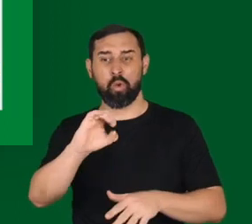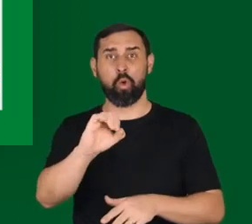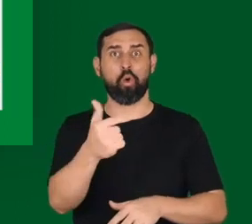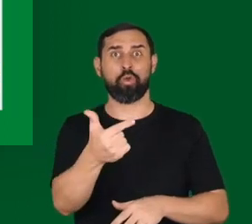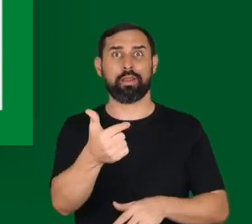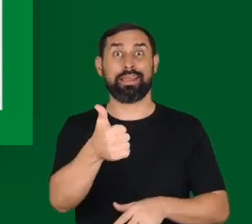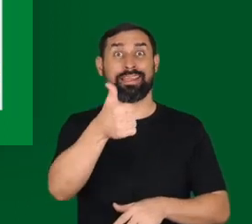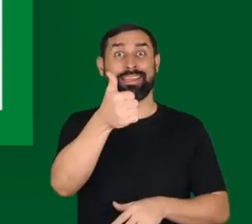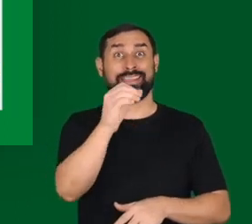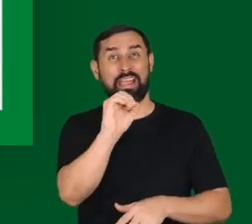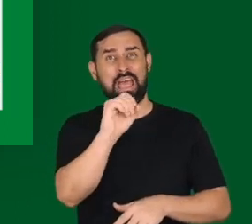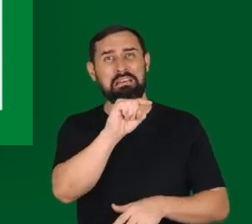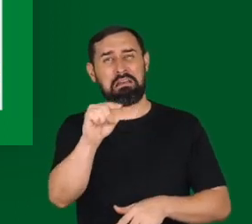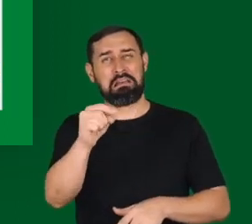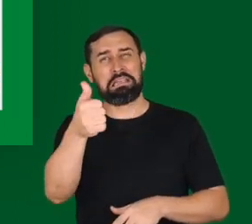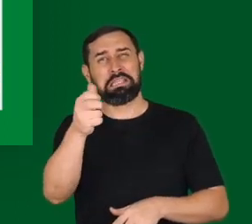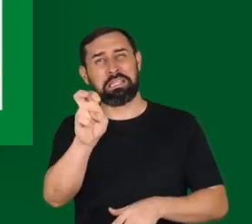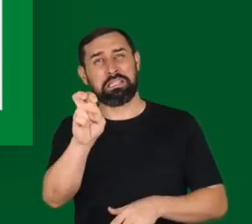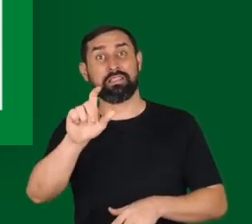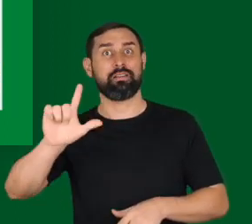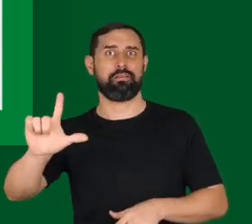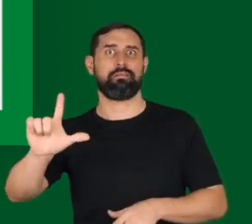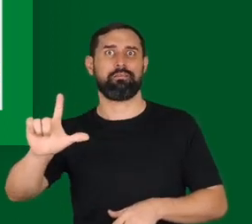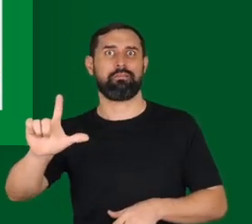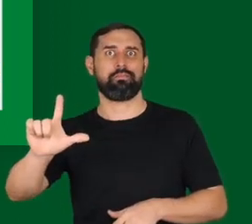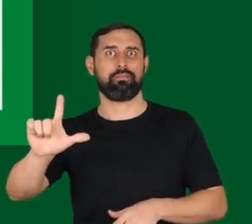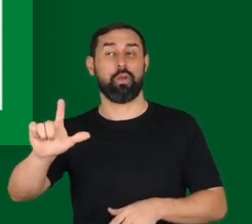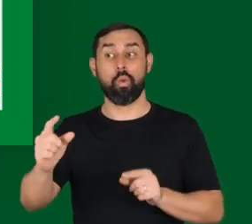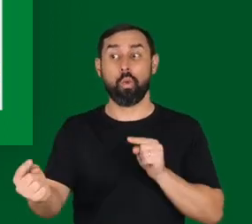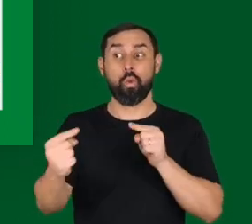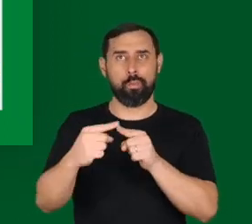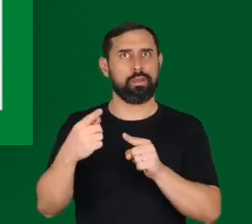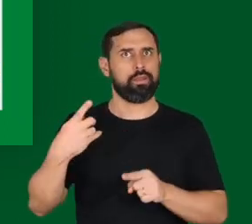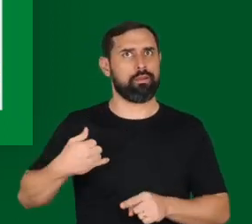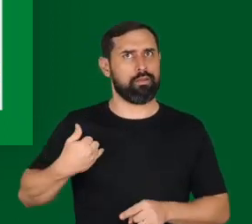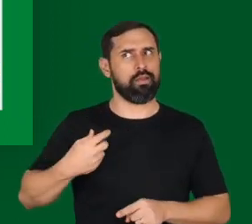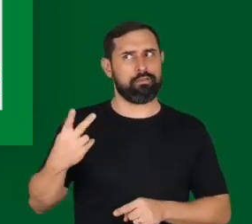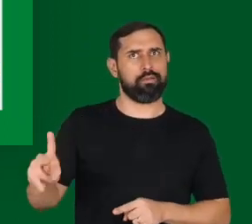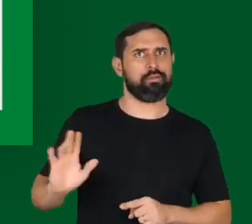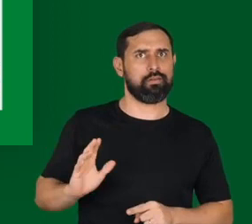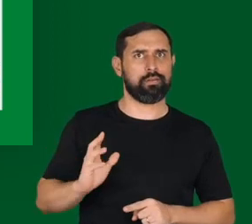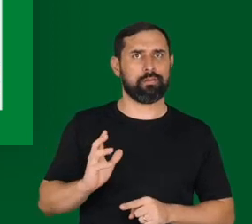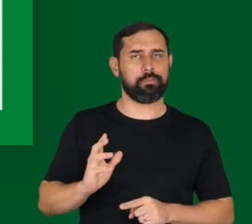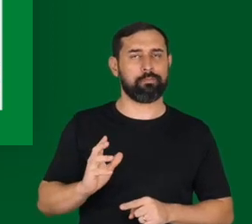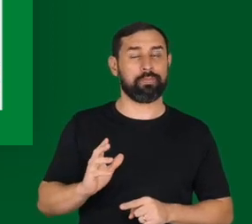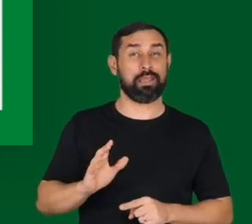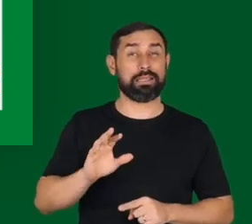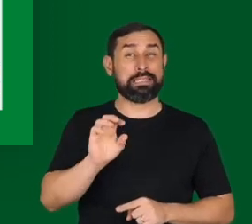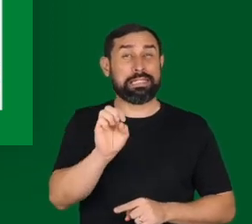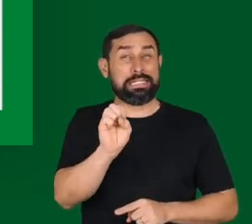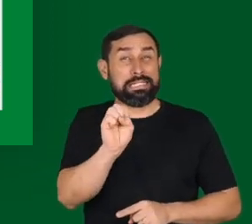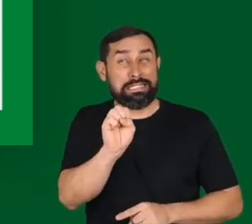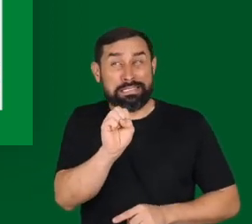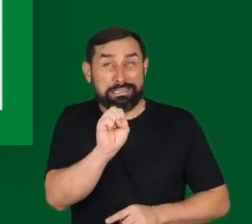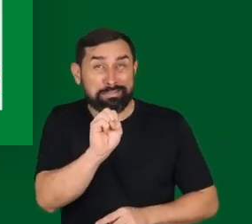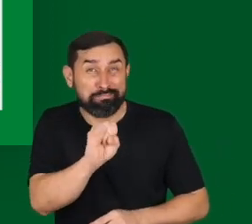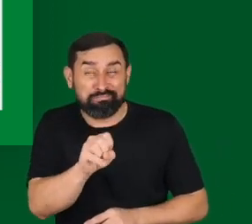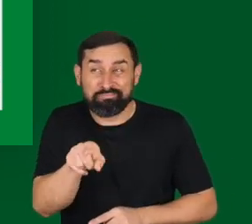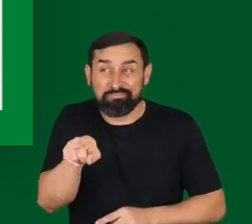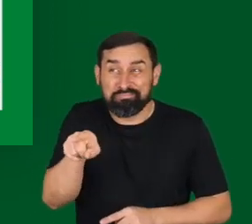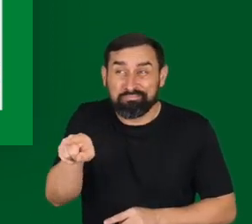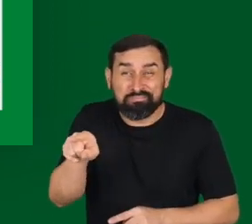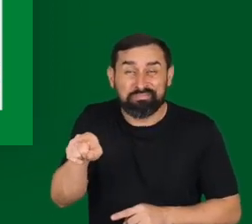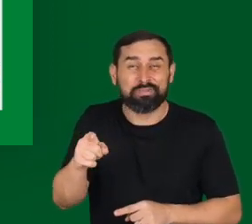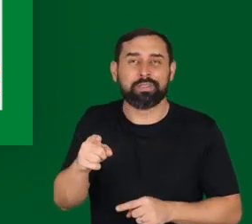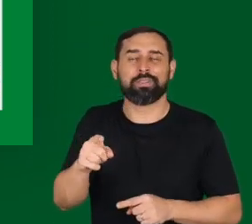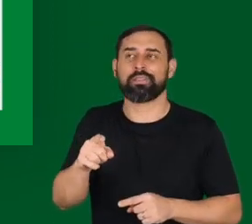de 10 a 15 litros de oxigênio na máscara, adequada ao tamanho da face da criança. Quando eu